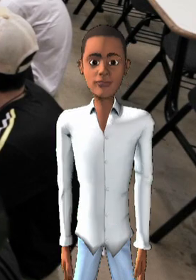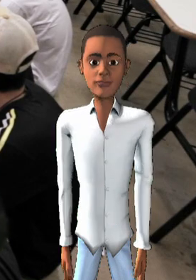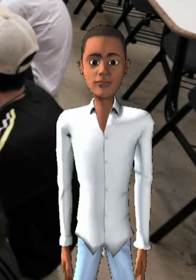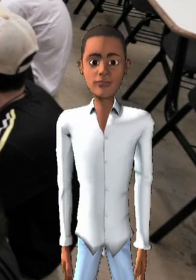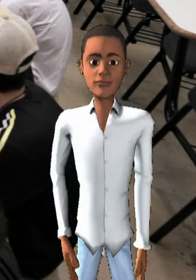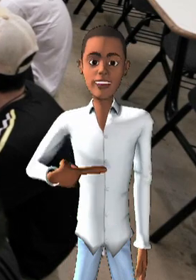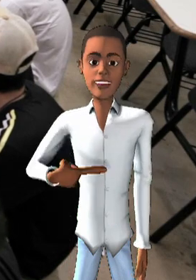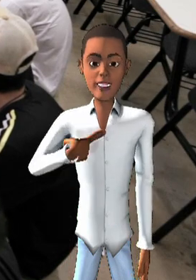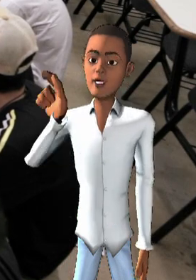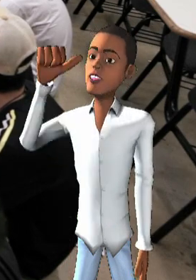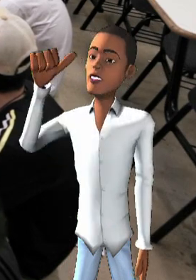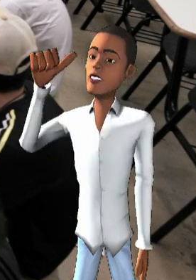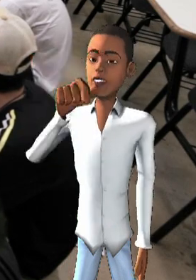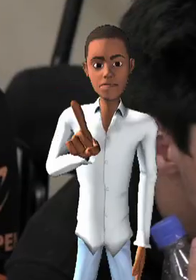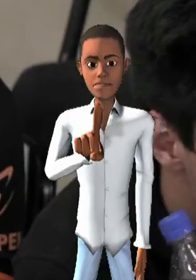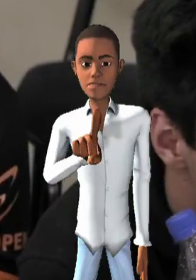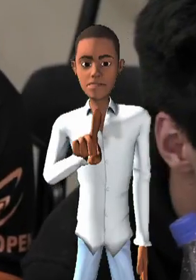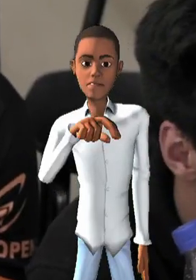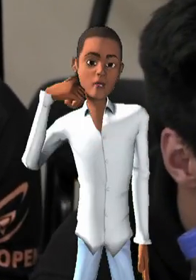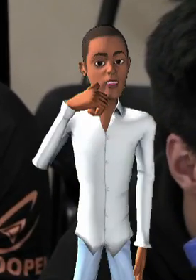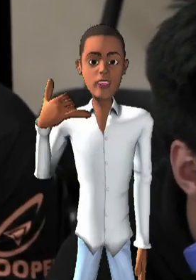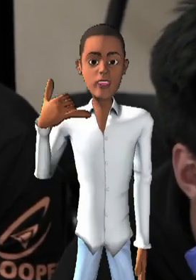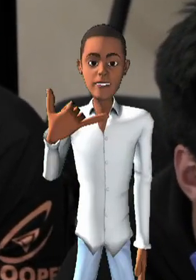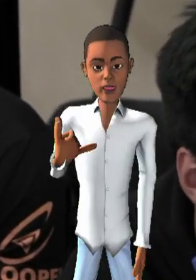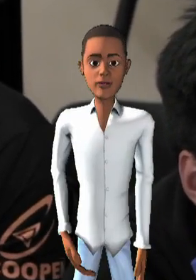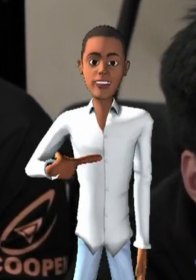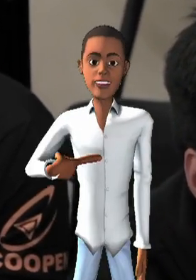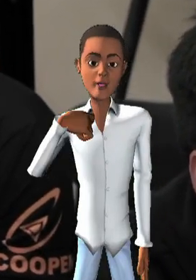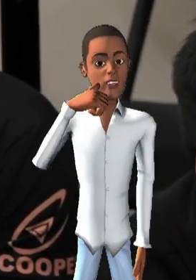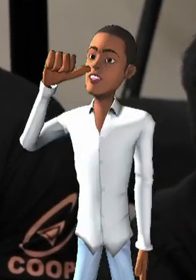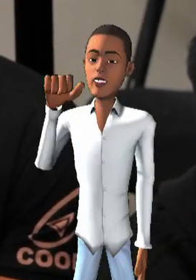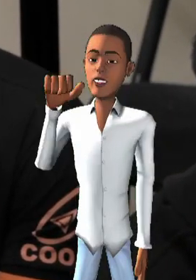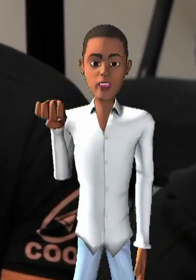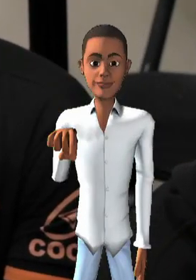várias vezes, porque tipo, eu não bebo. Eu já várias meninas falaram pra mim, tipo,